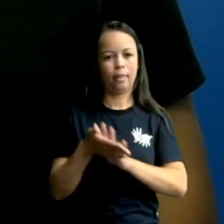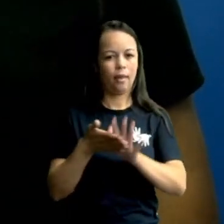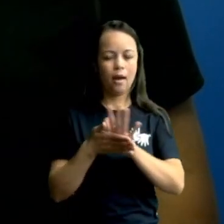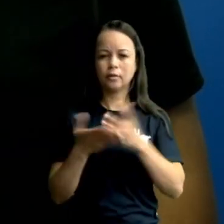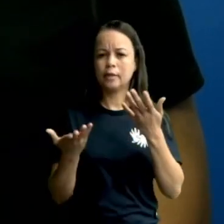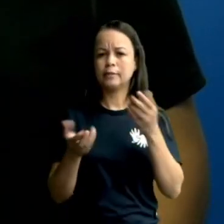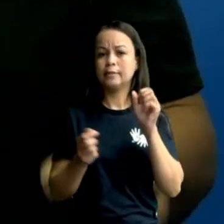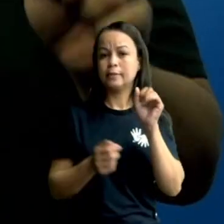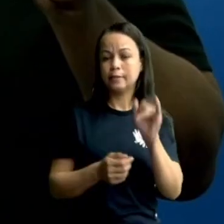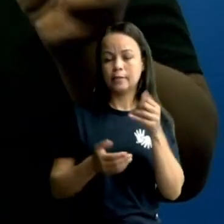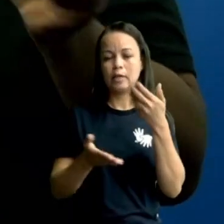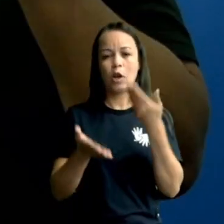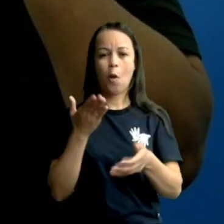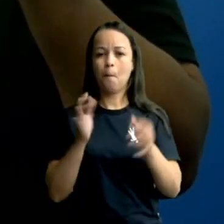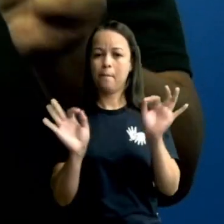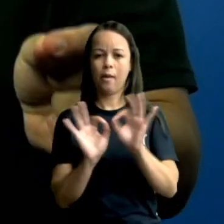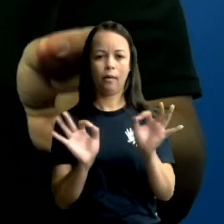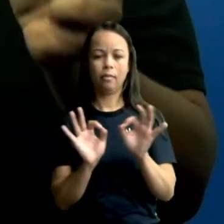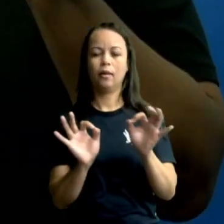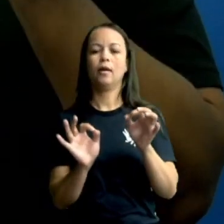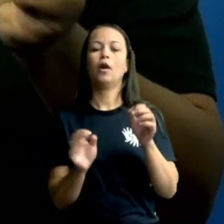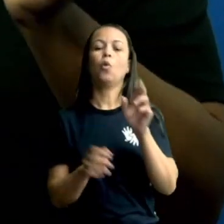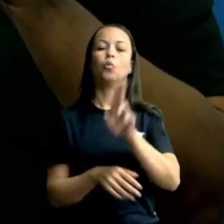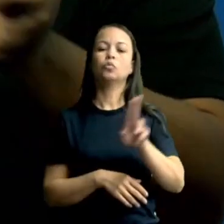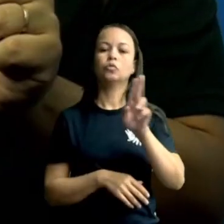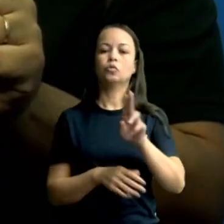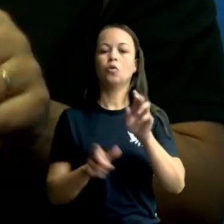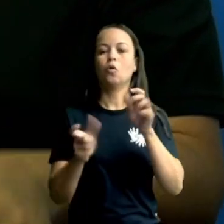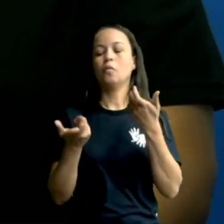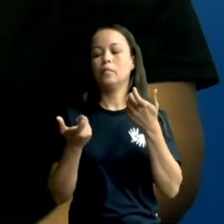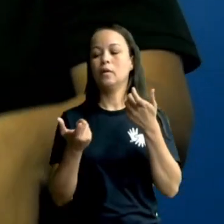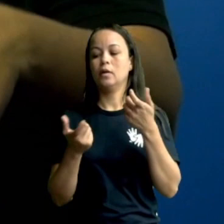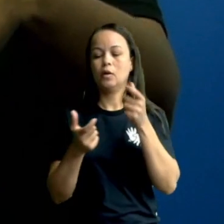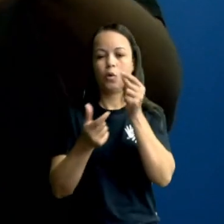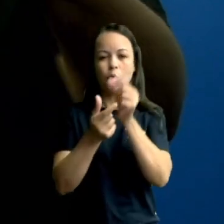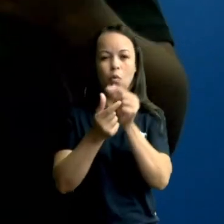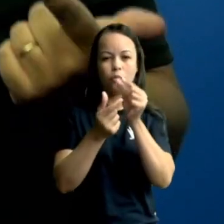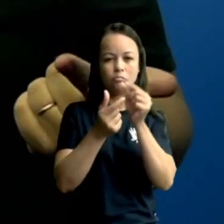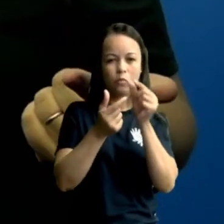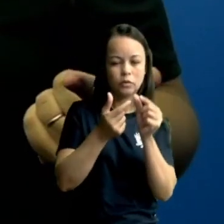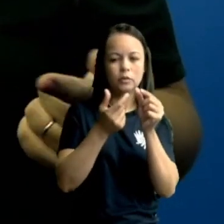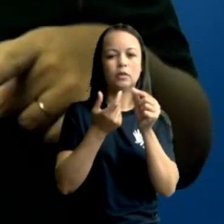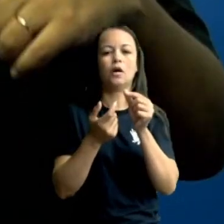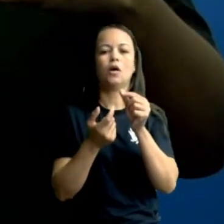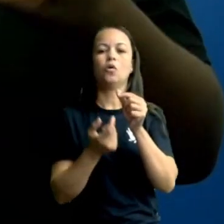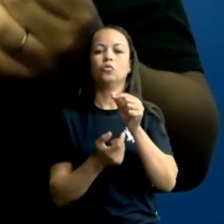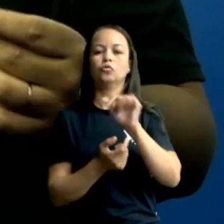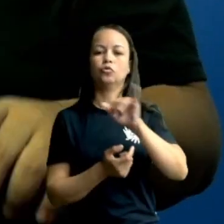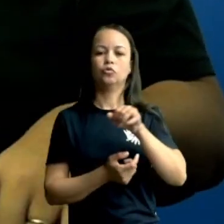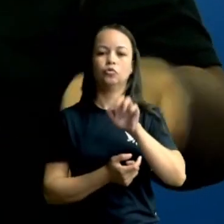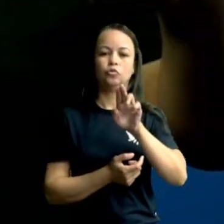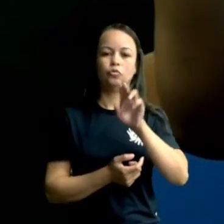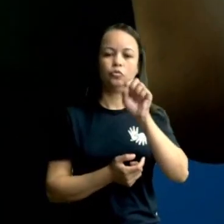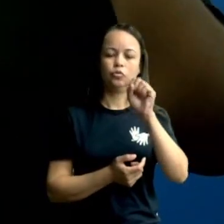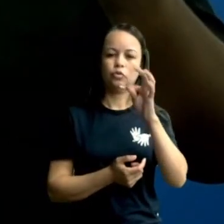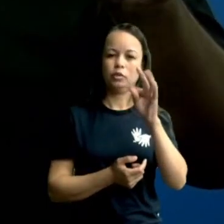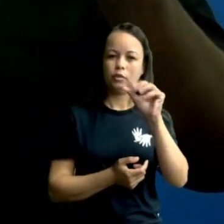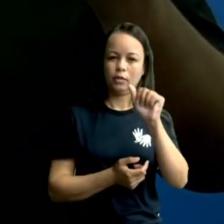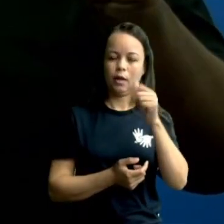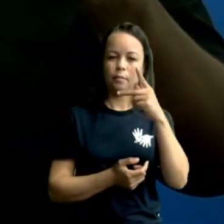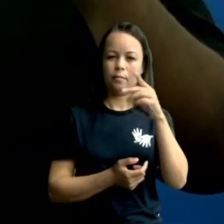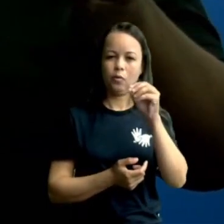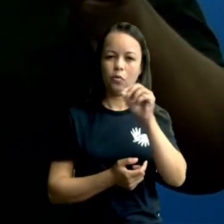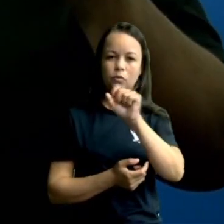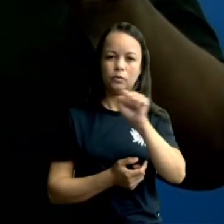não perder, chamamos de composição por justaposição. Se perder um fonema, uma letra,